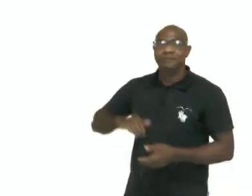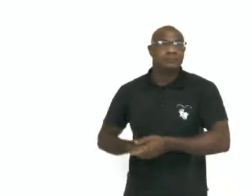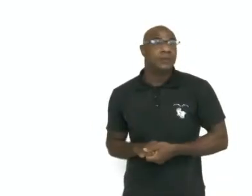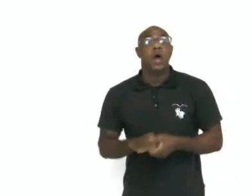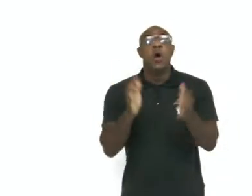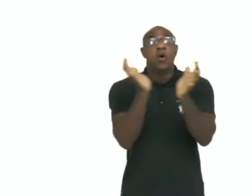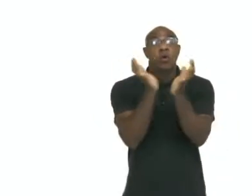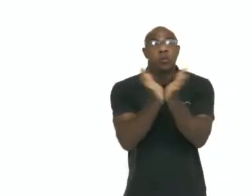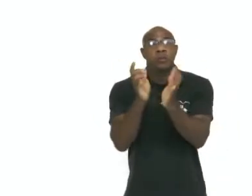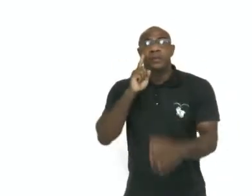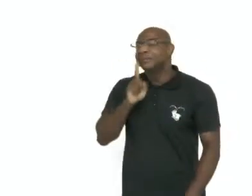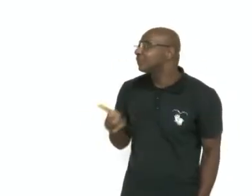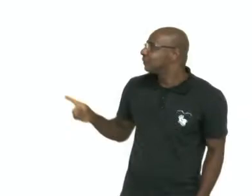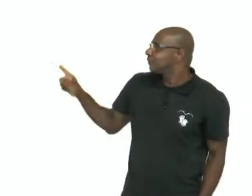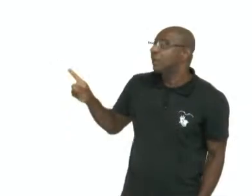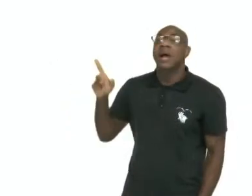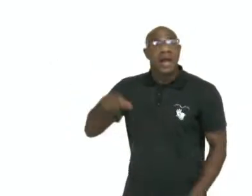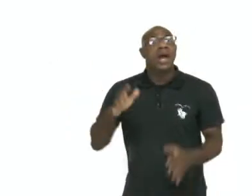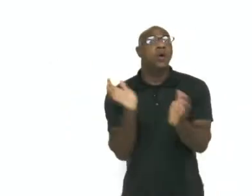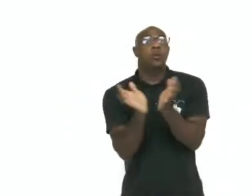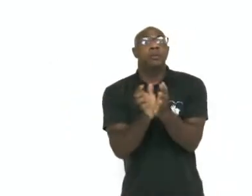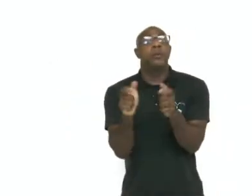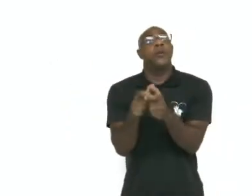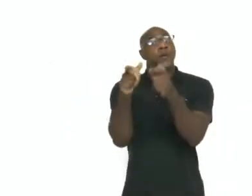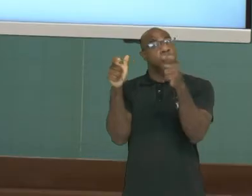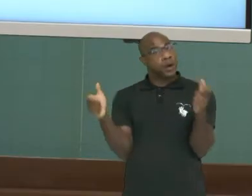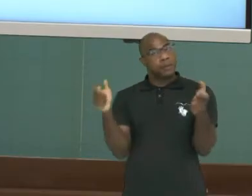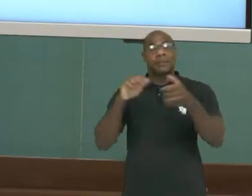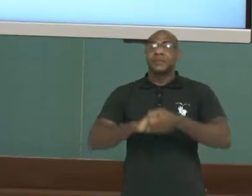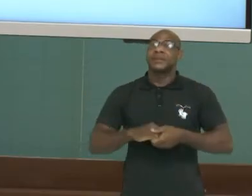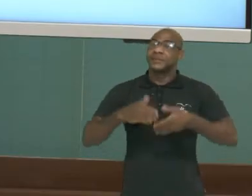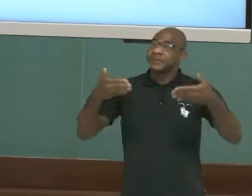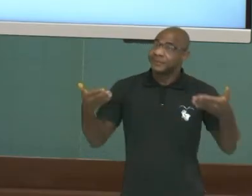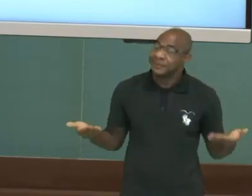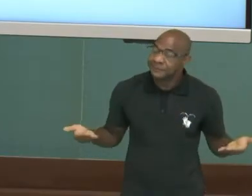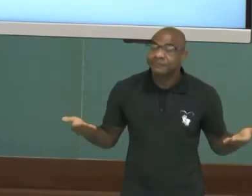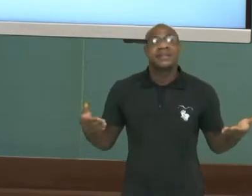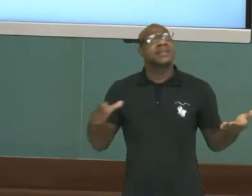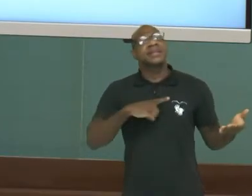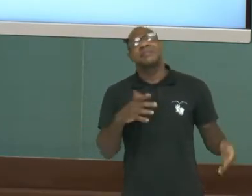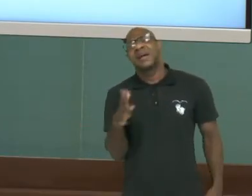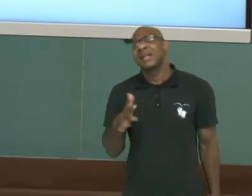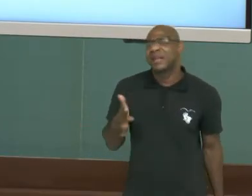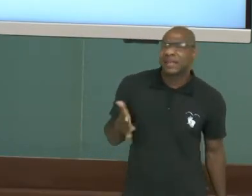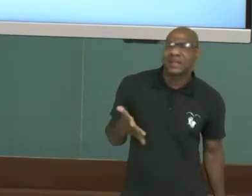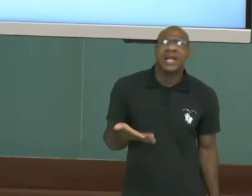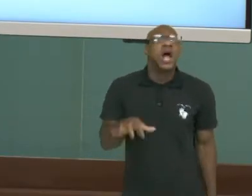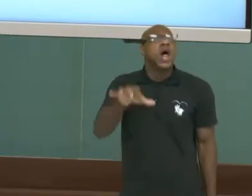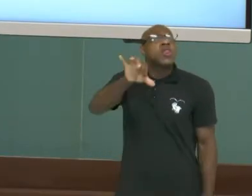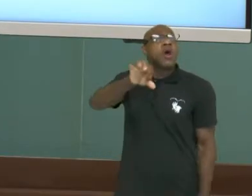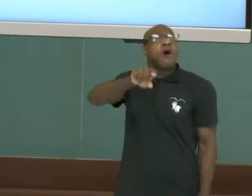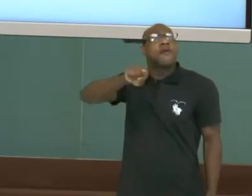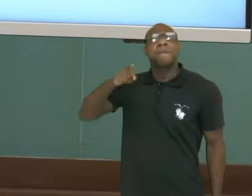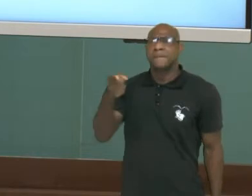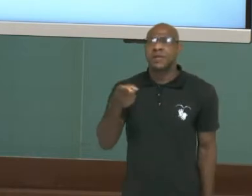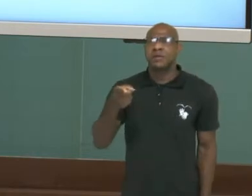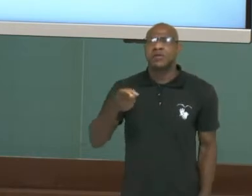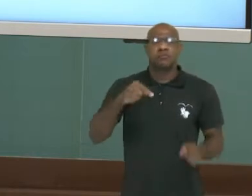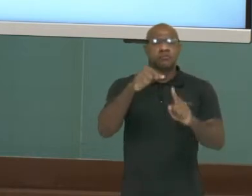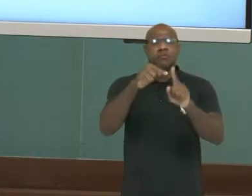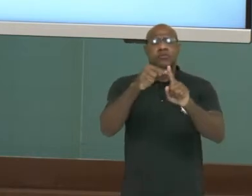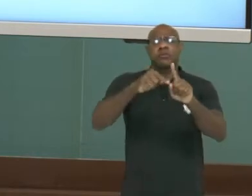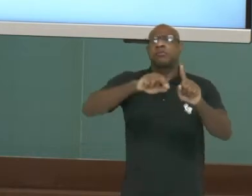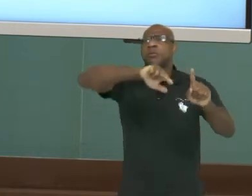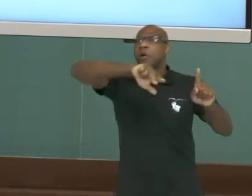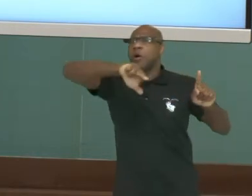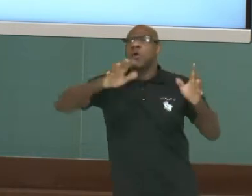das aves é um grupo muito amplo. Tem mais ou menos umas 9.000 espécies,